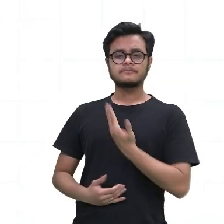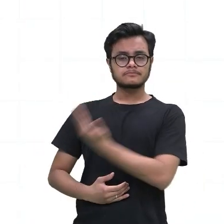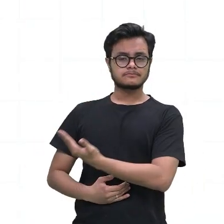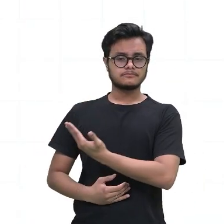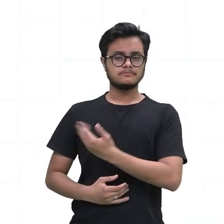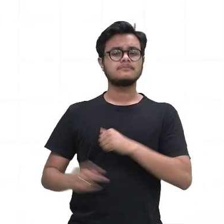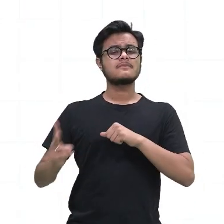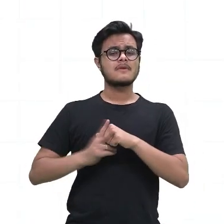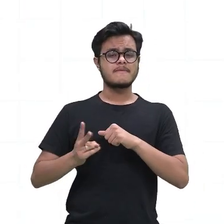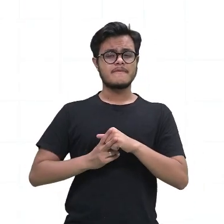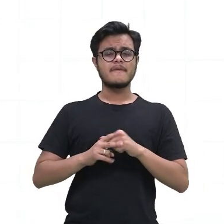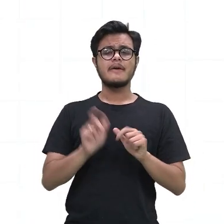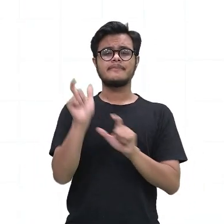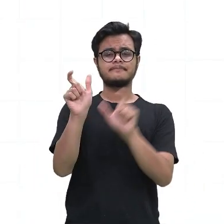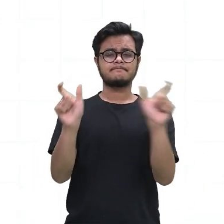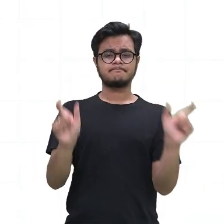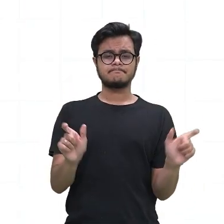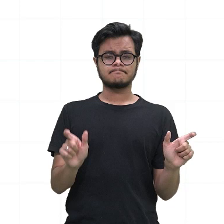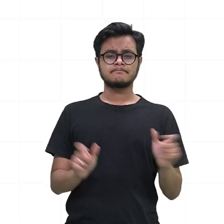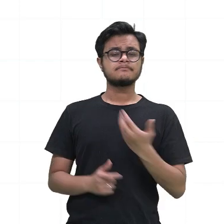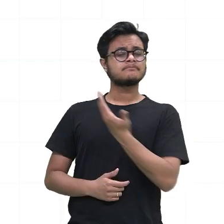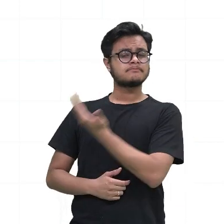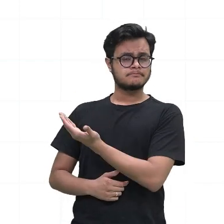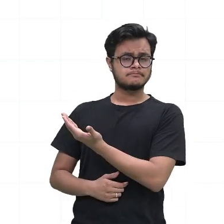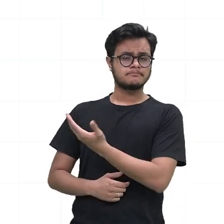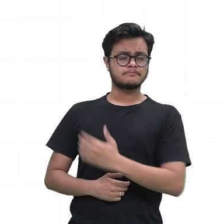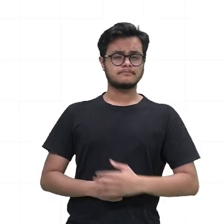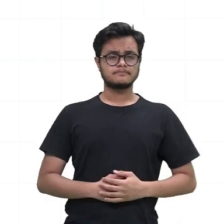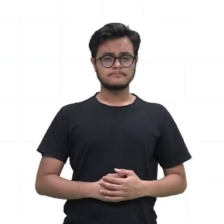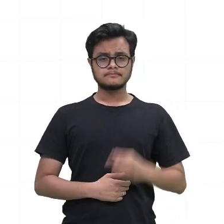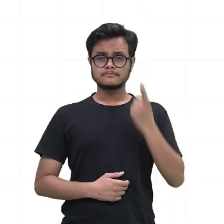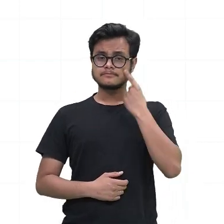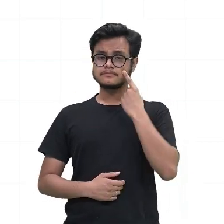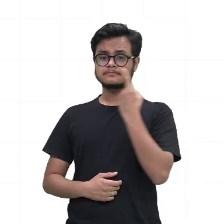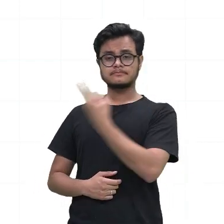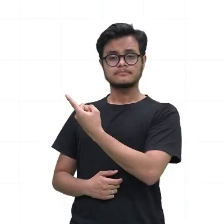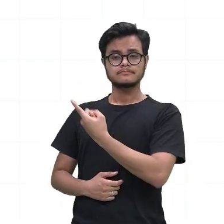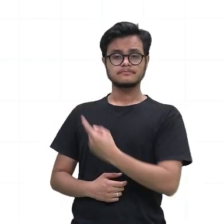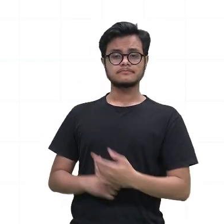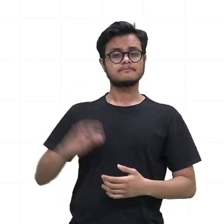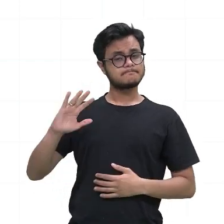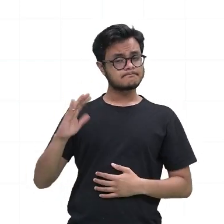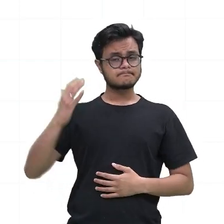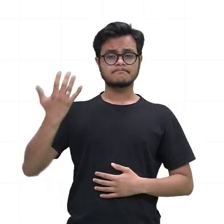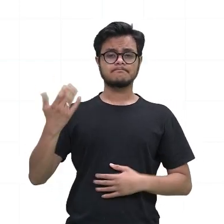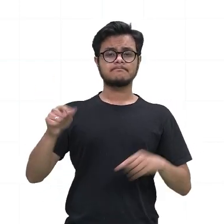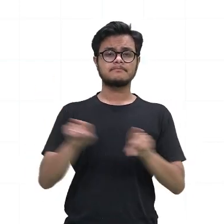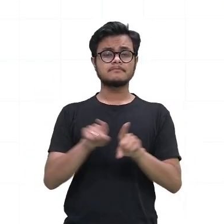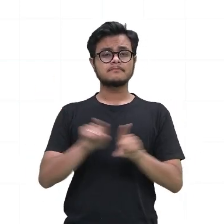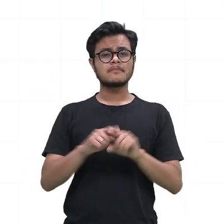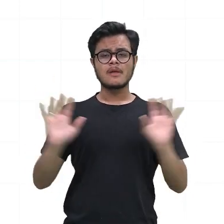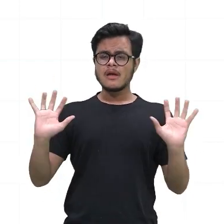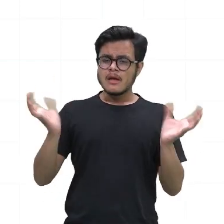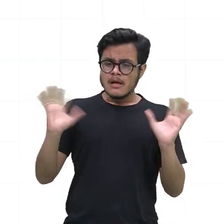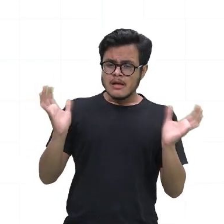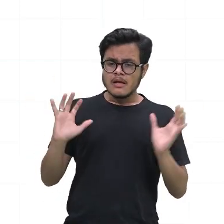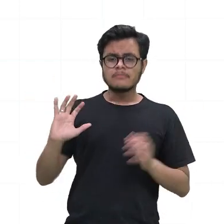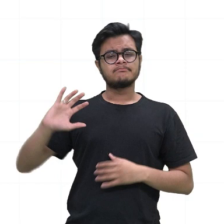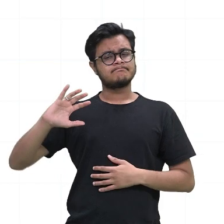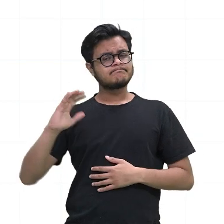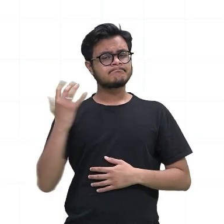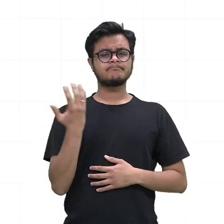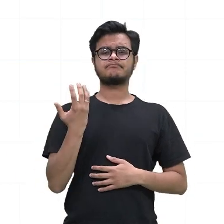Então, temos aí alguns verbos. Observe aí, olha só. Indicando ação, indicando fenômenos,